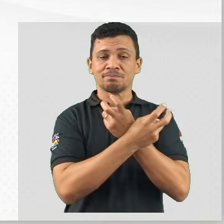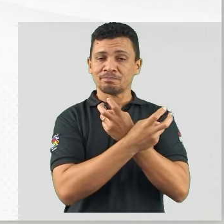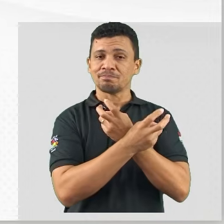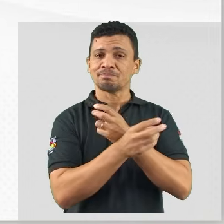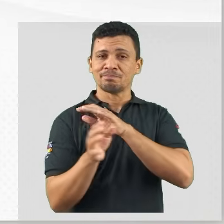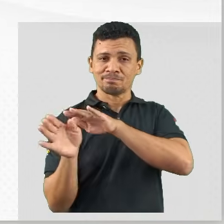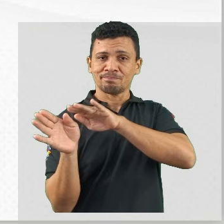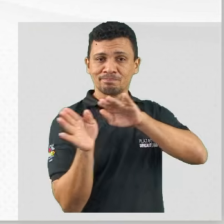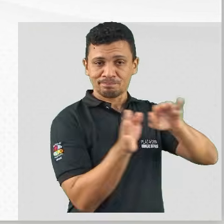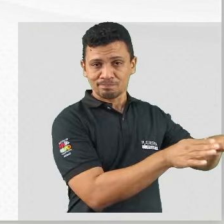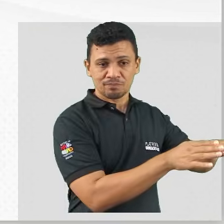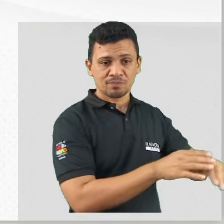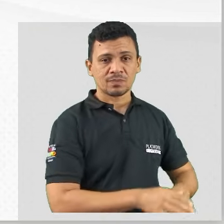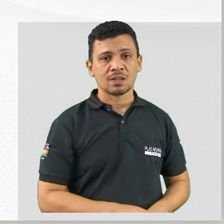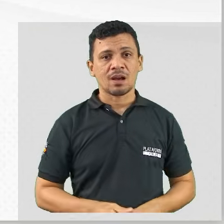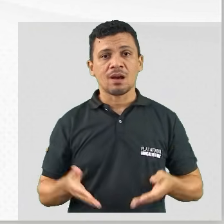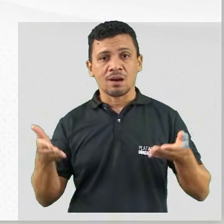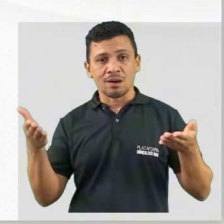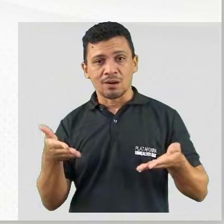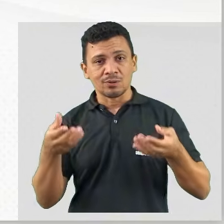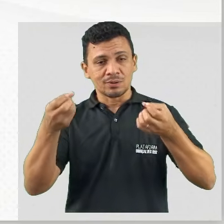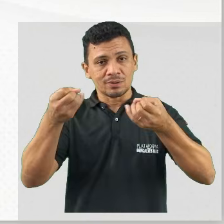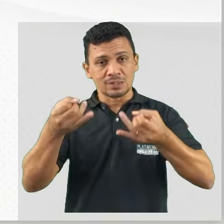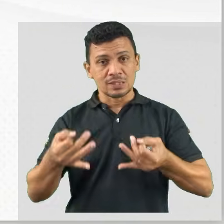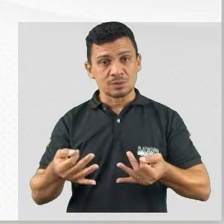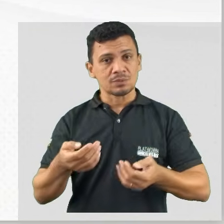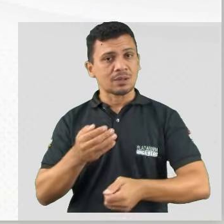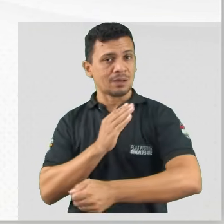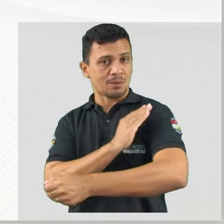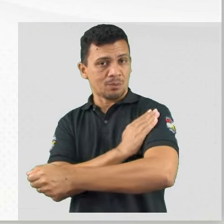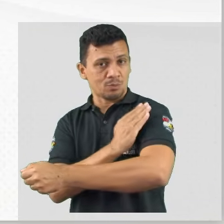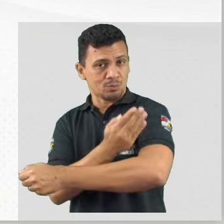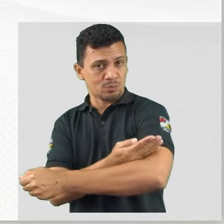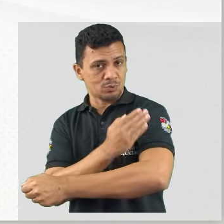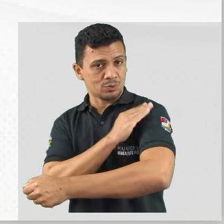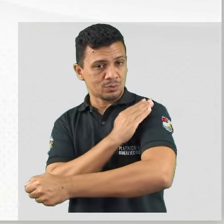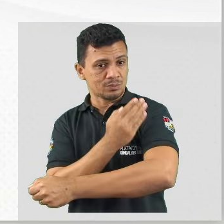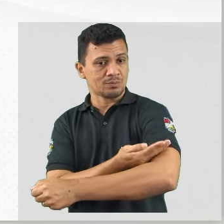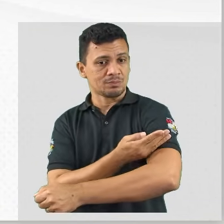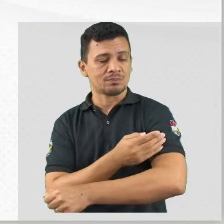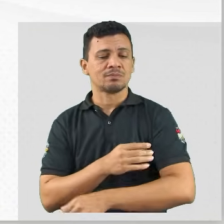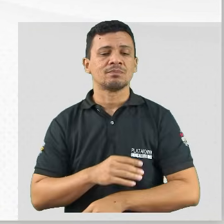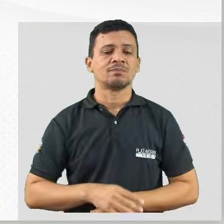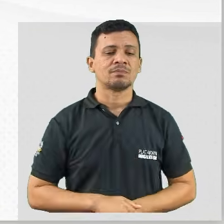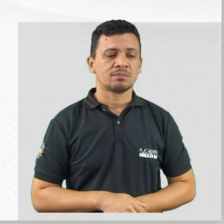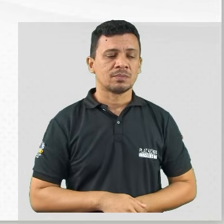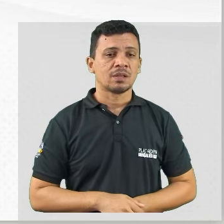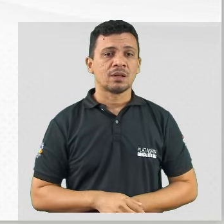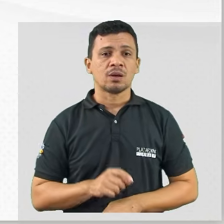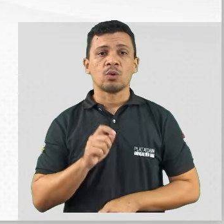esquelético. E a gente vai falar um pouco sobre os músculos, tá bom? Que fazem parte do sistema